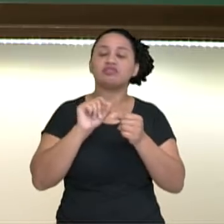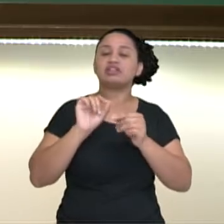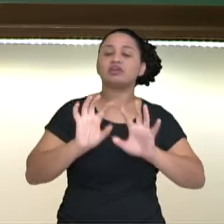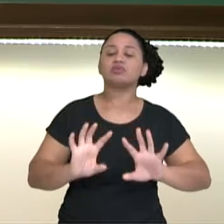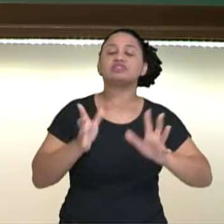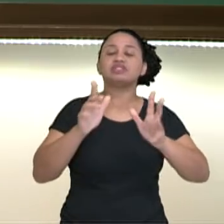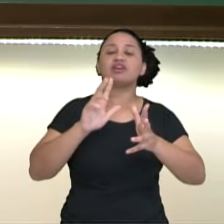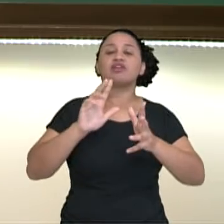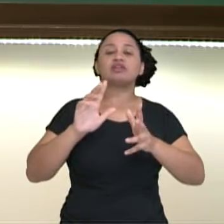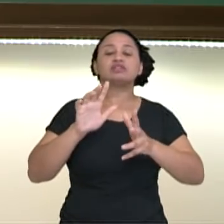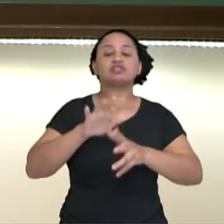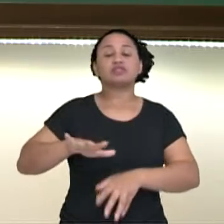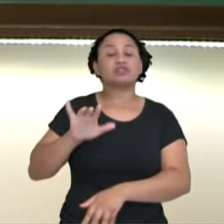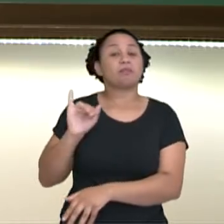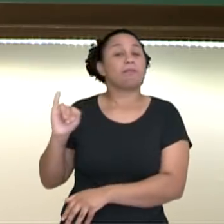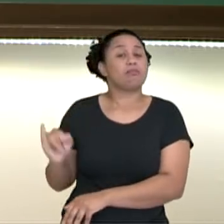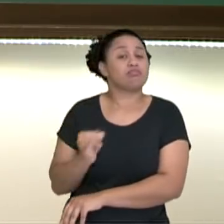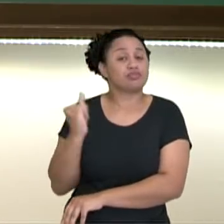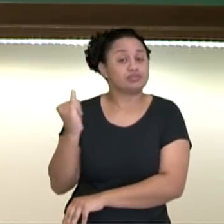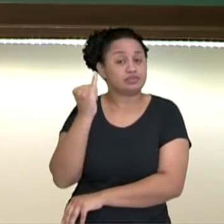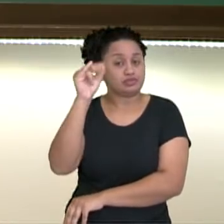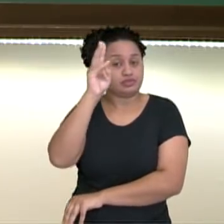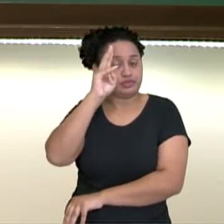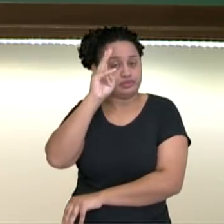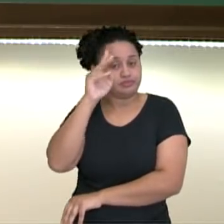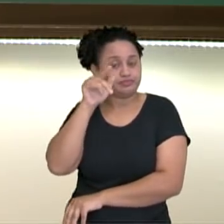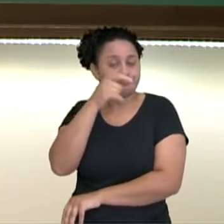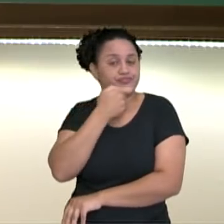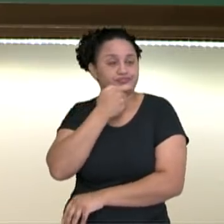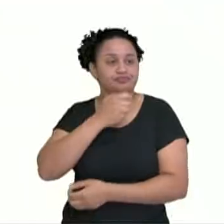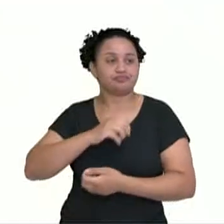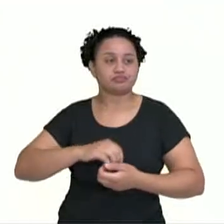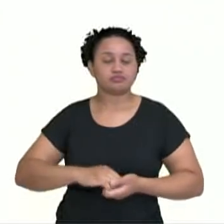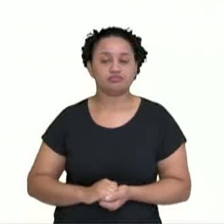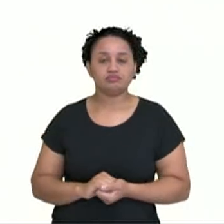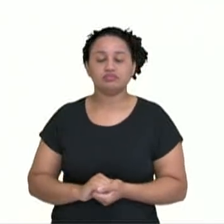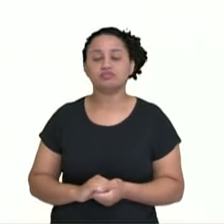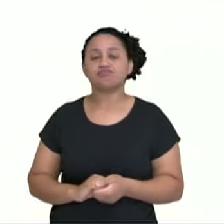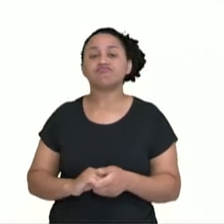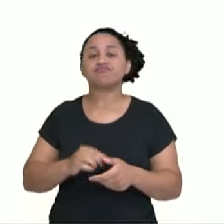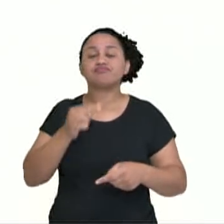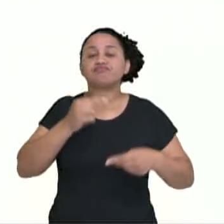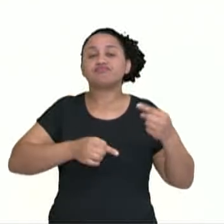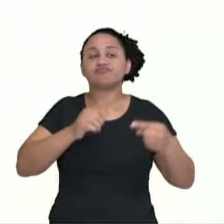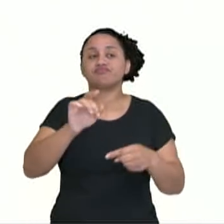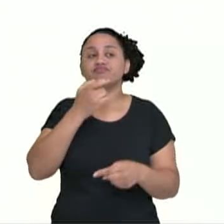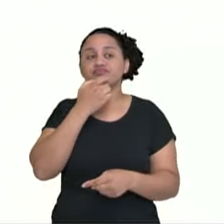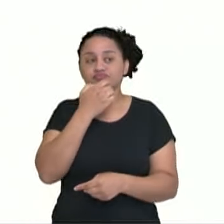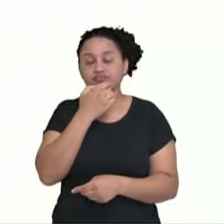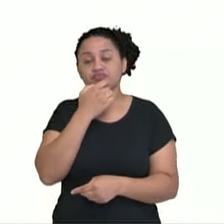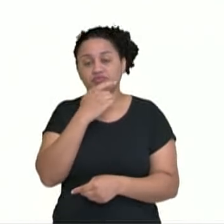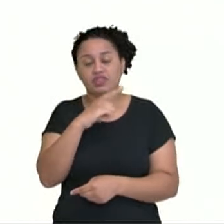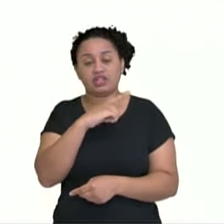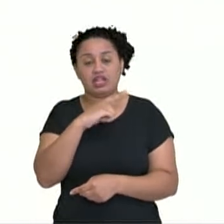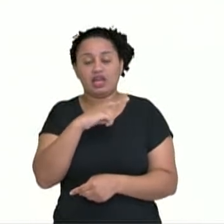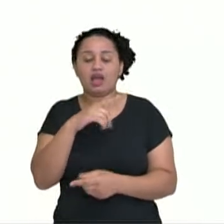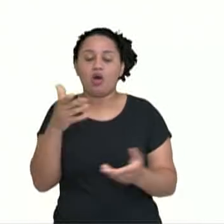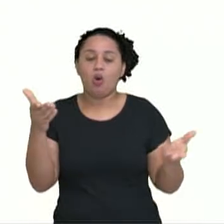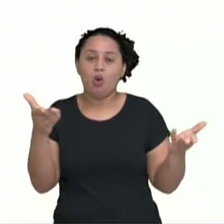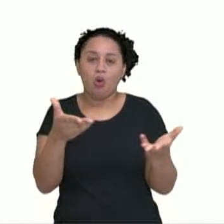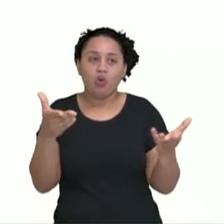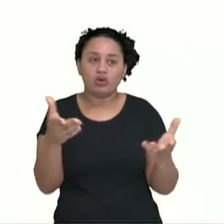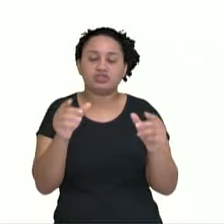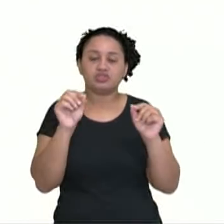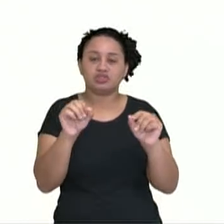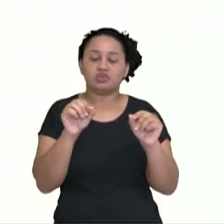acontecimentos importantíssimos. A política inglesa, ela é composta, no nosso mundo atual, por